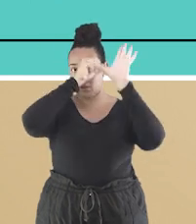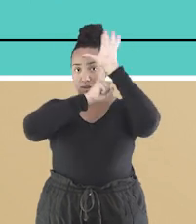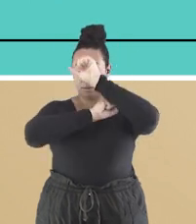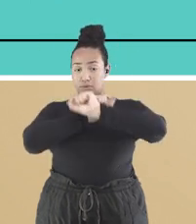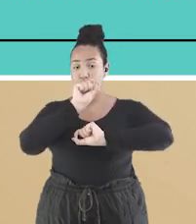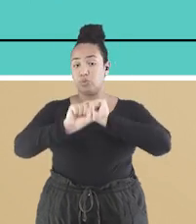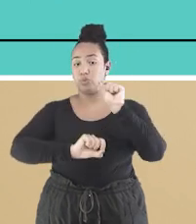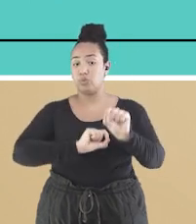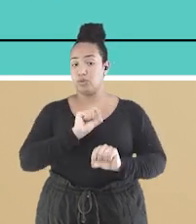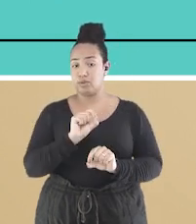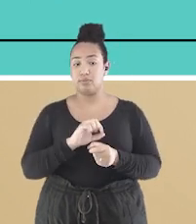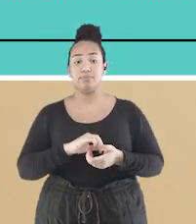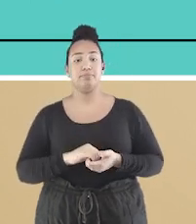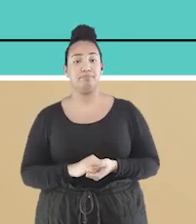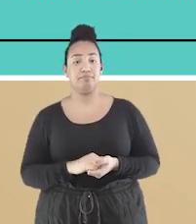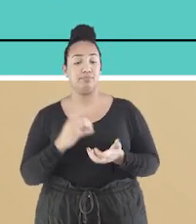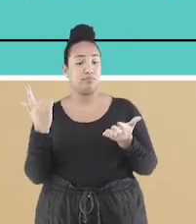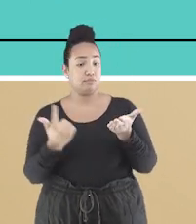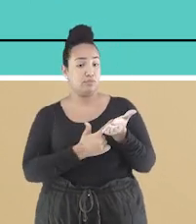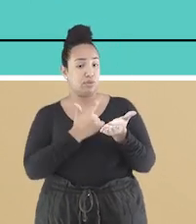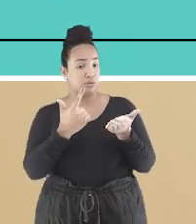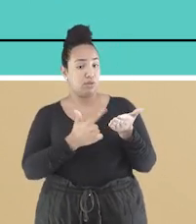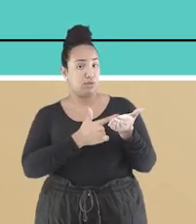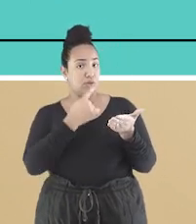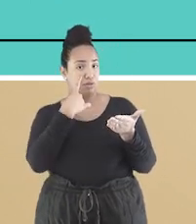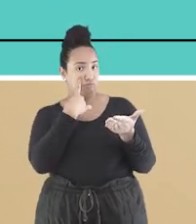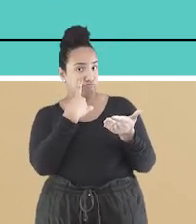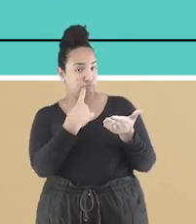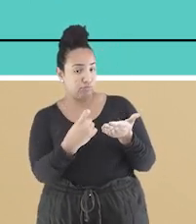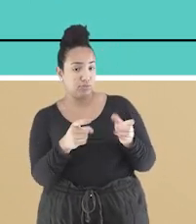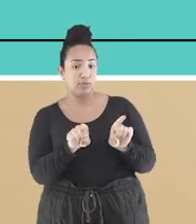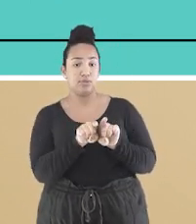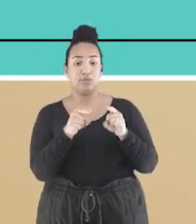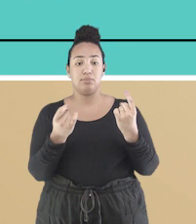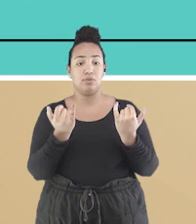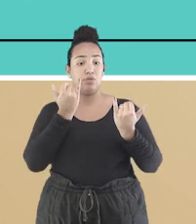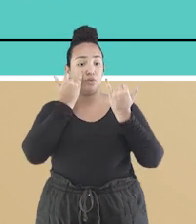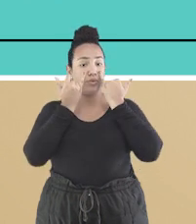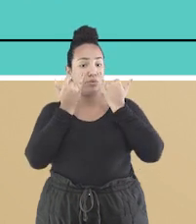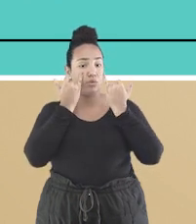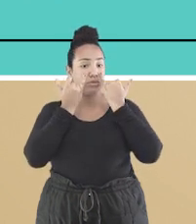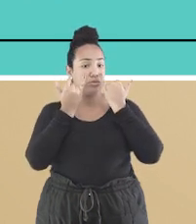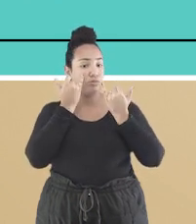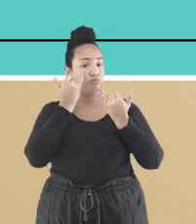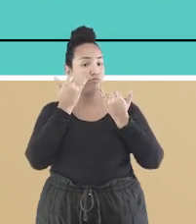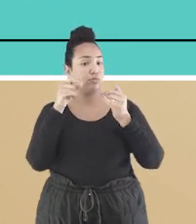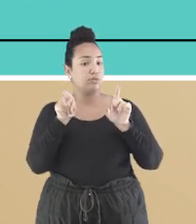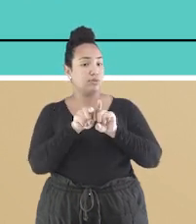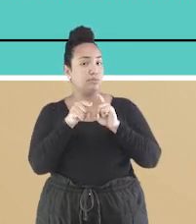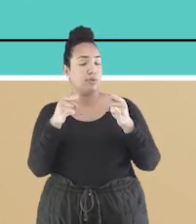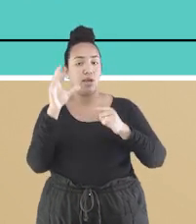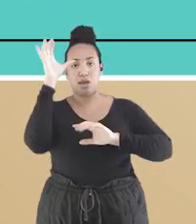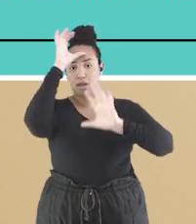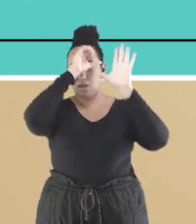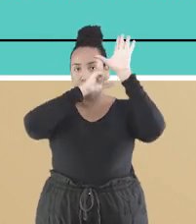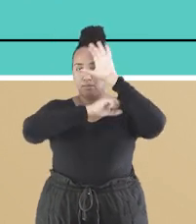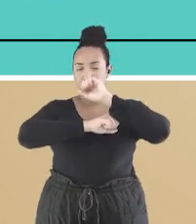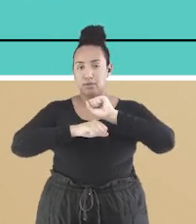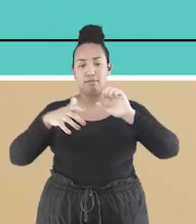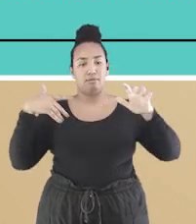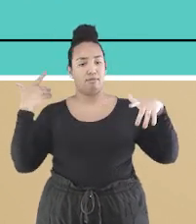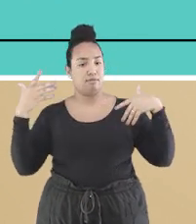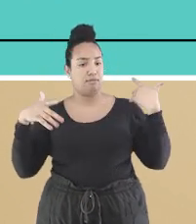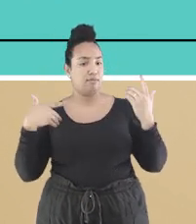é interessar-se pela leitura e escrita como fontes de informação, aprendizagem, lazer e